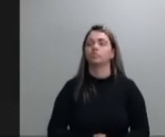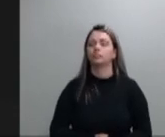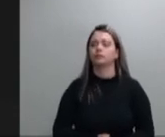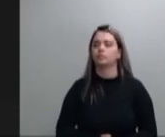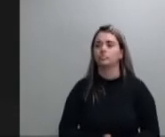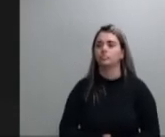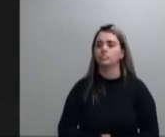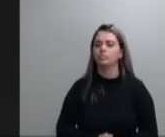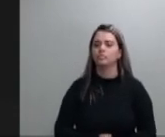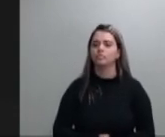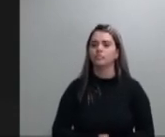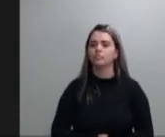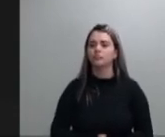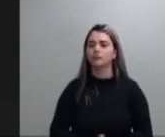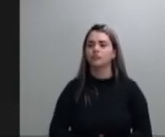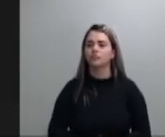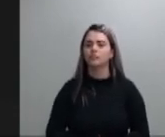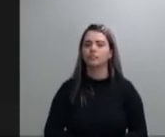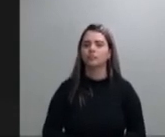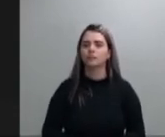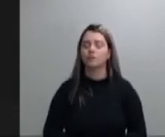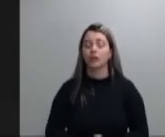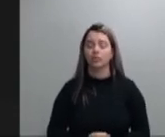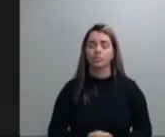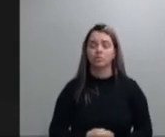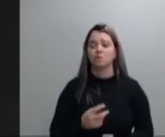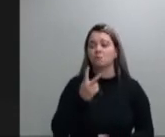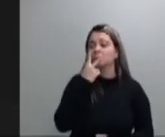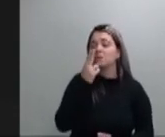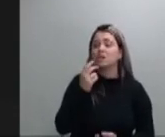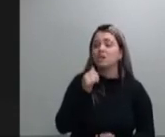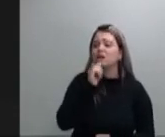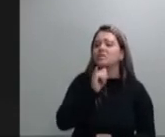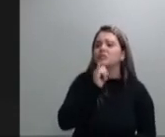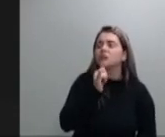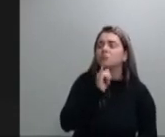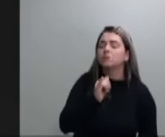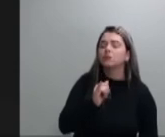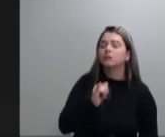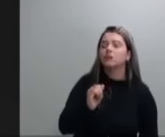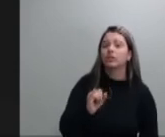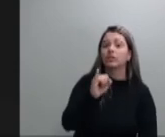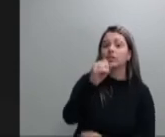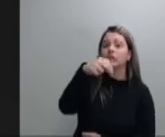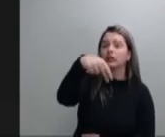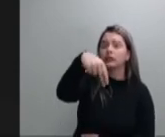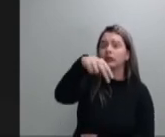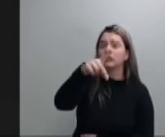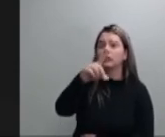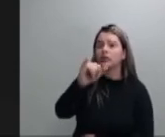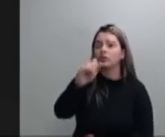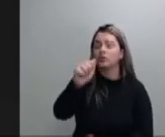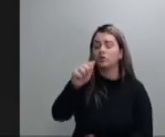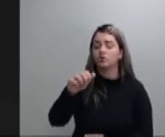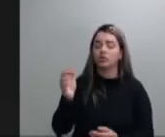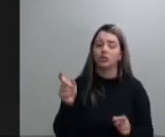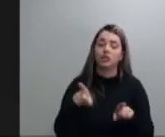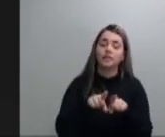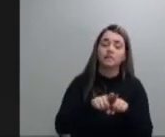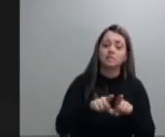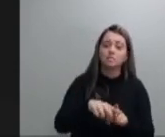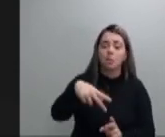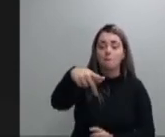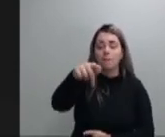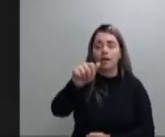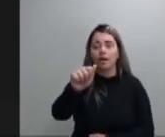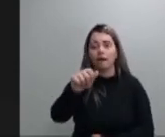mas uma coisa feita entre a Índia e o Paquistão em princípio não tem reflexo nenhum no mercado brasileiro pode daqui um ano daqui dois